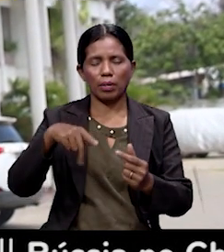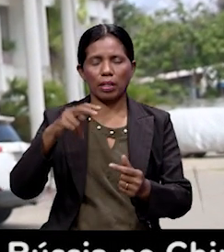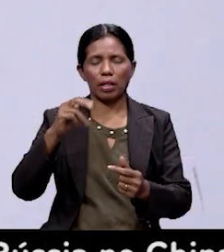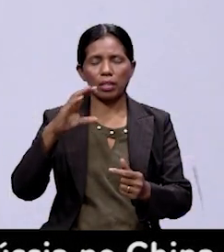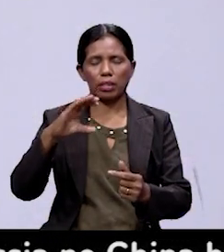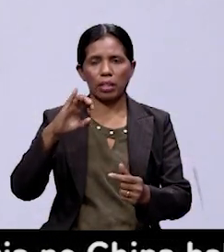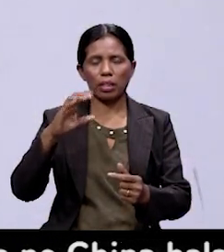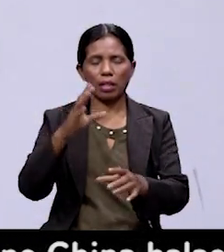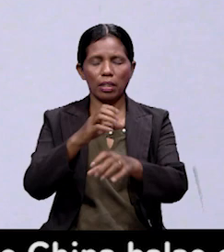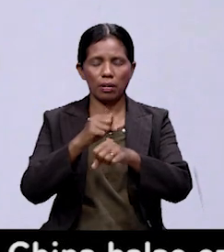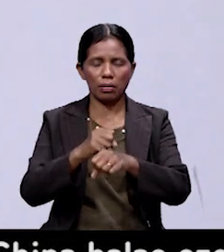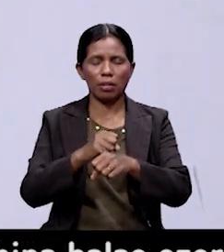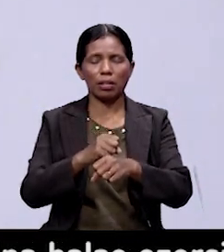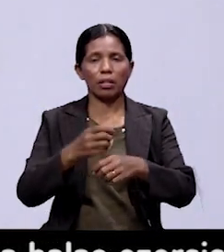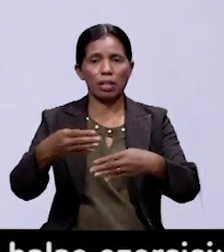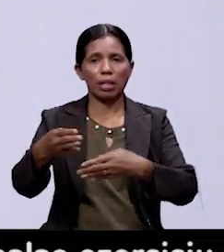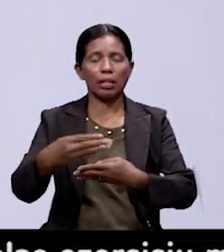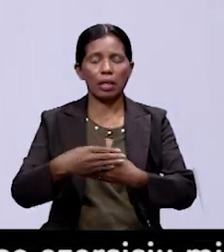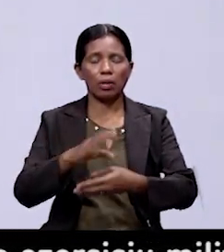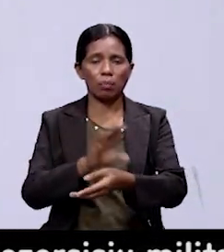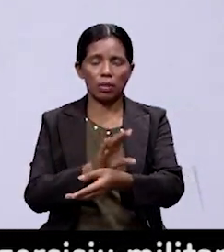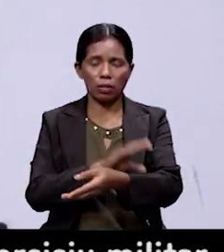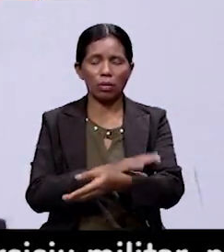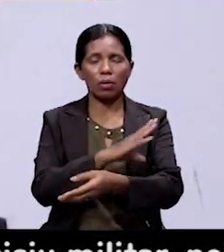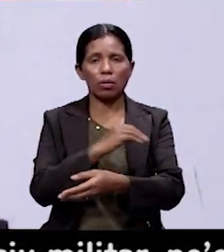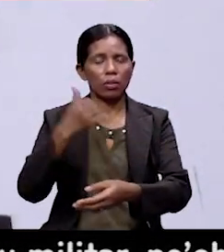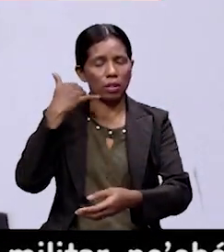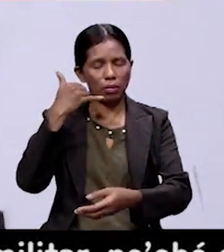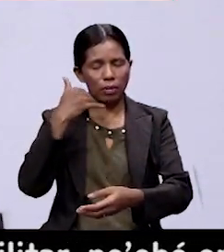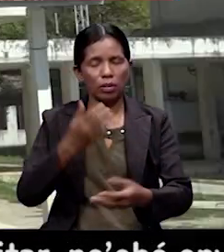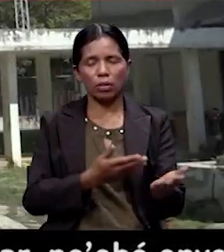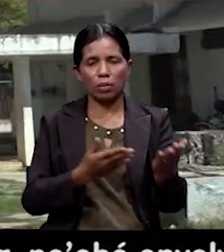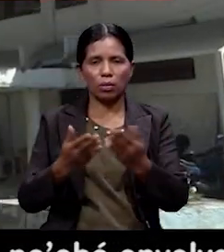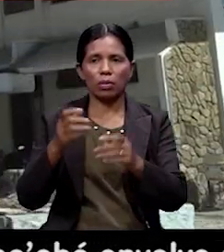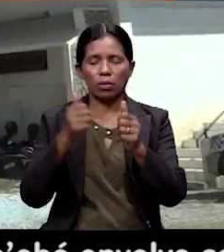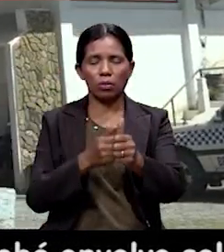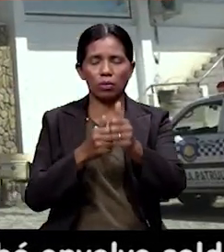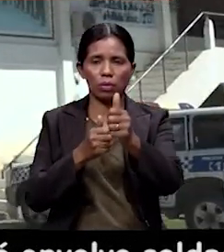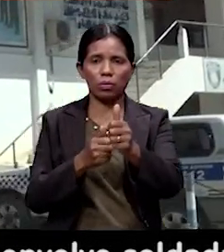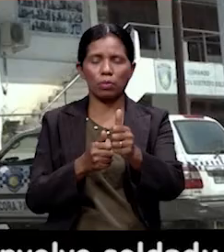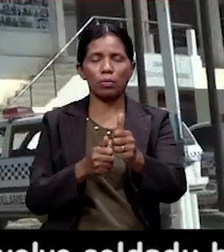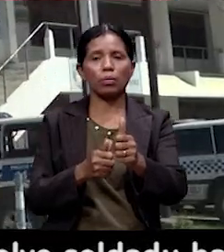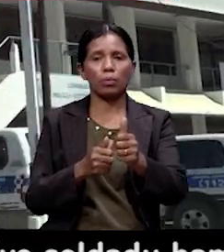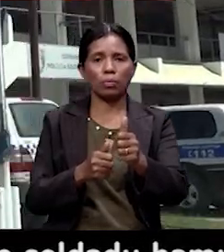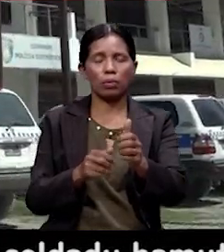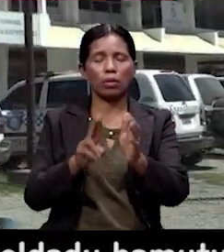ni laptop ou telefone, no deporta quer suspeito mai dili, ou de cumpri sele detenção e a PENSIC e coli